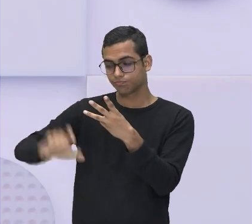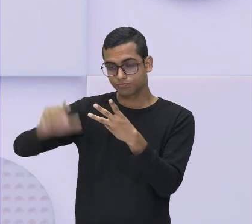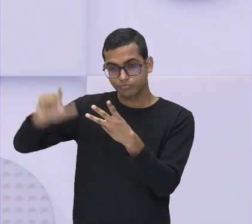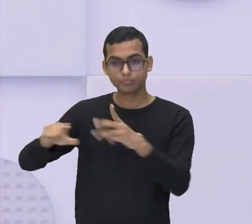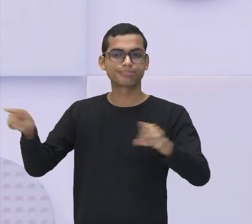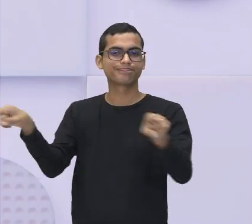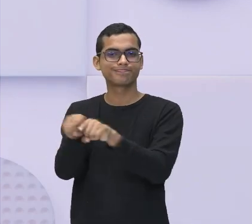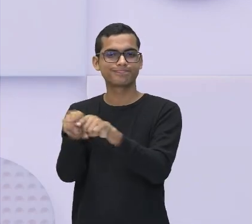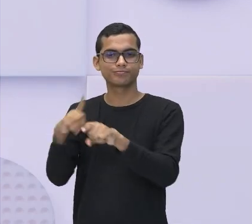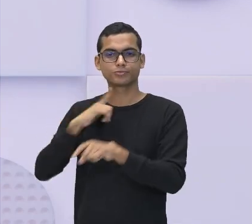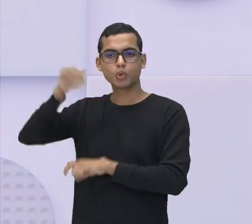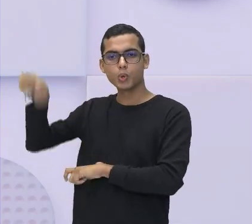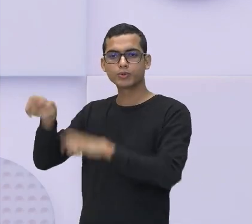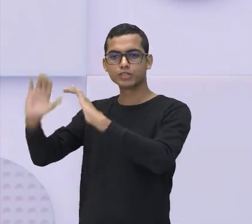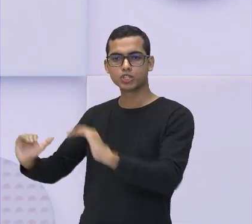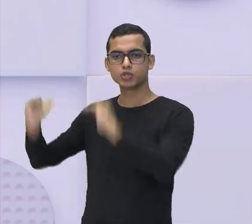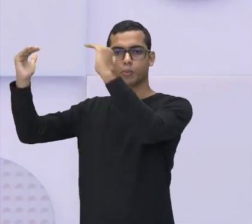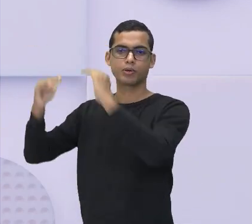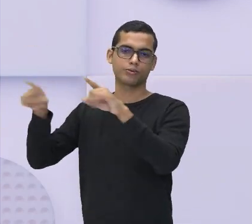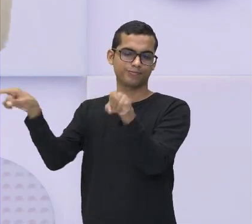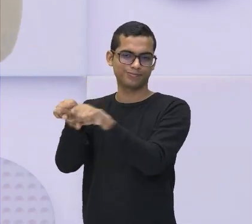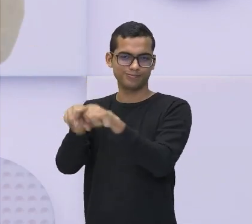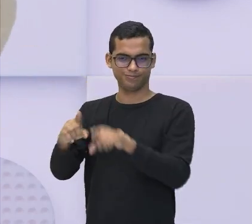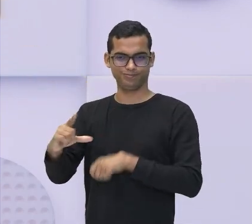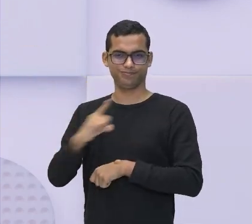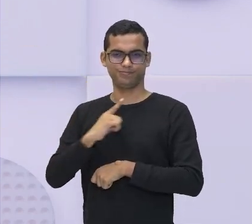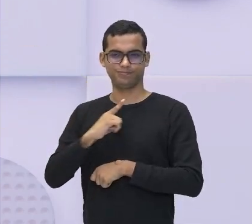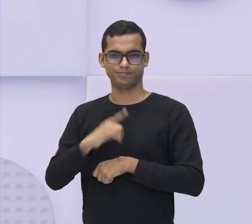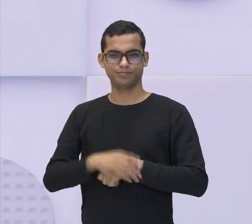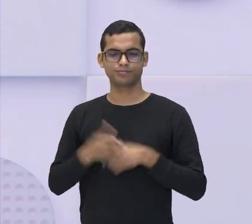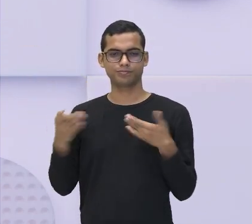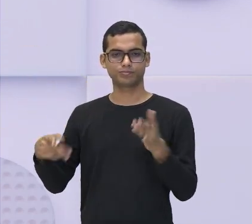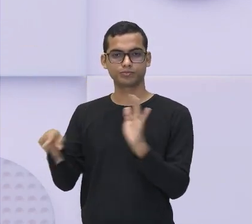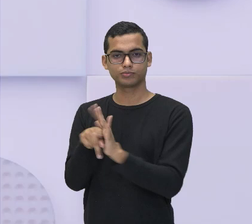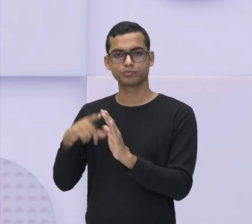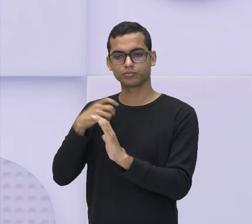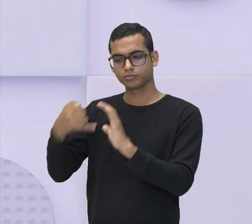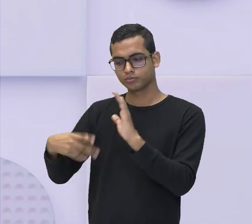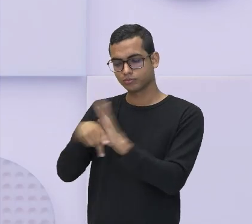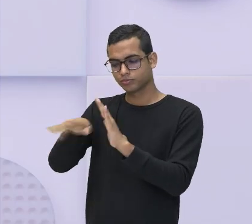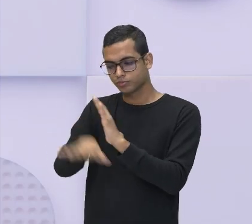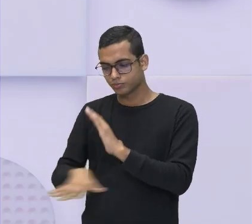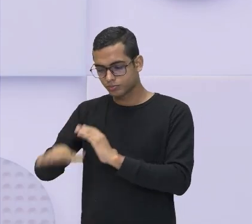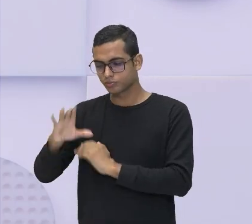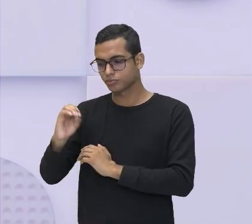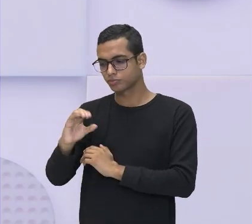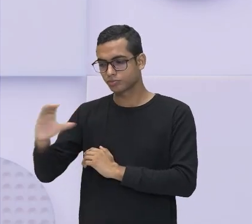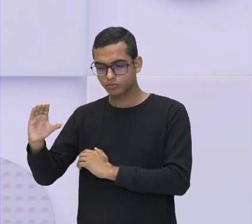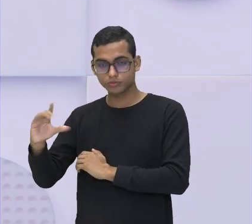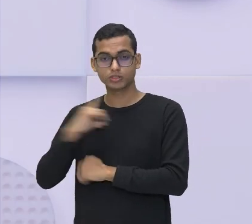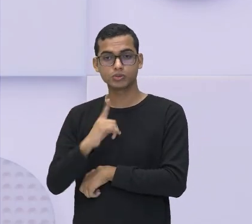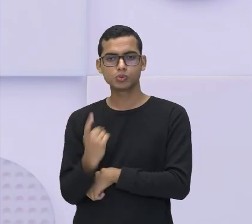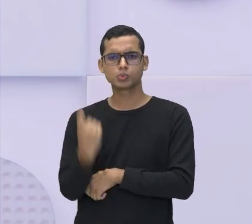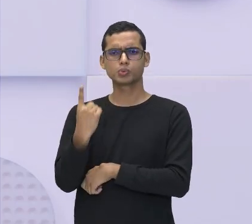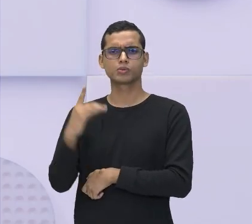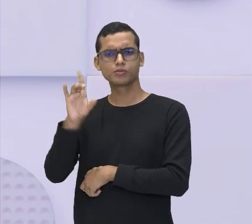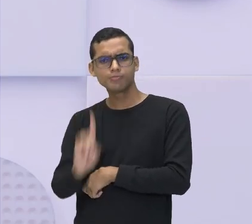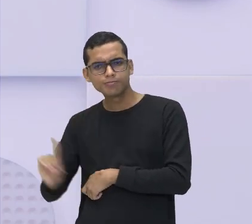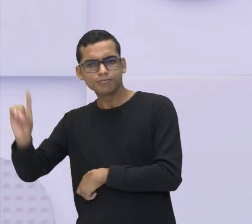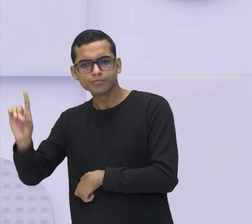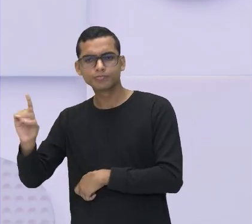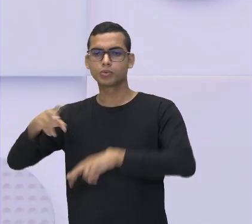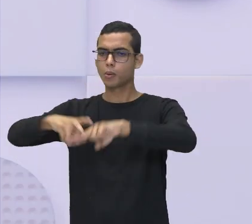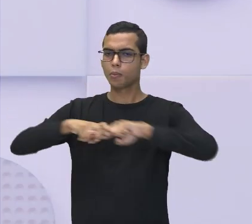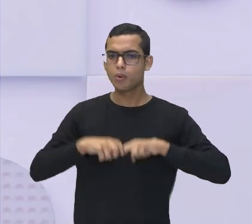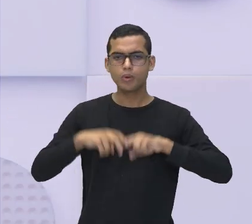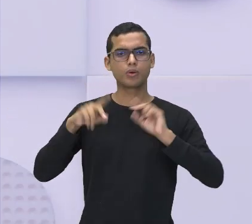Então, todas as religiões ocidentais, elas têm essa característica de cultuar o único Deus, e por isso que nós vamos